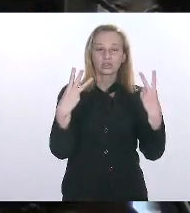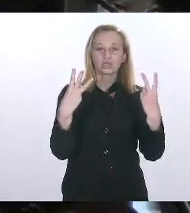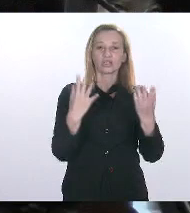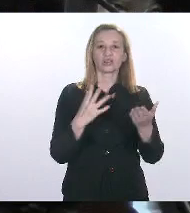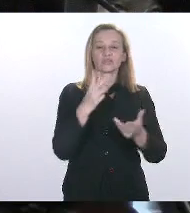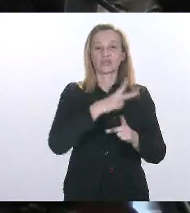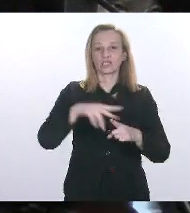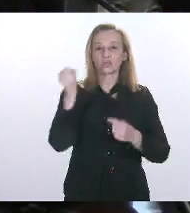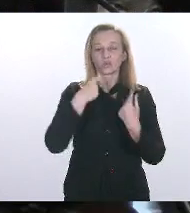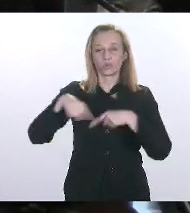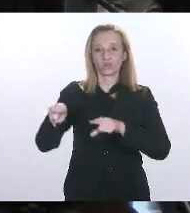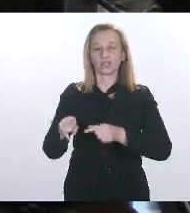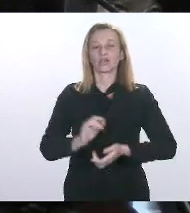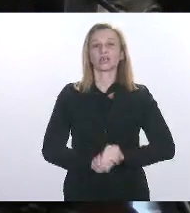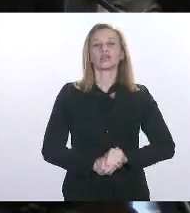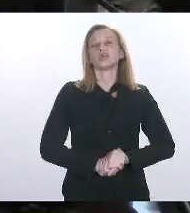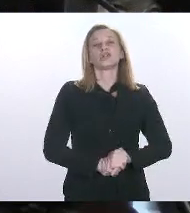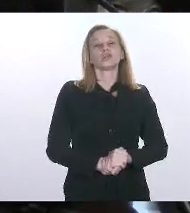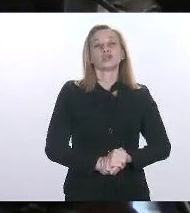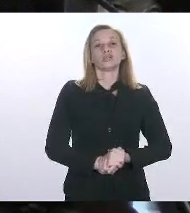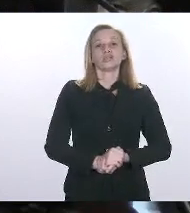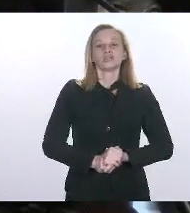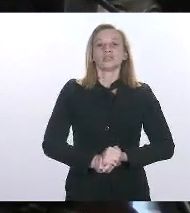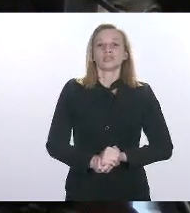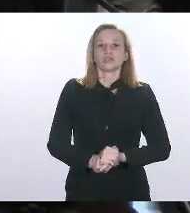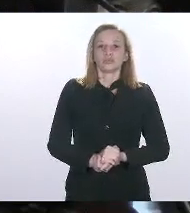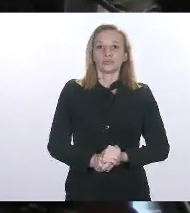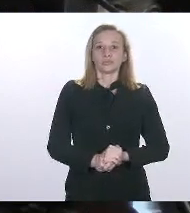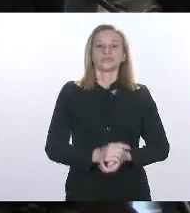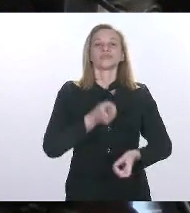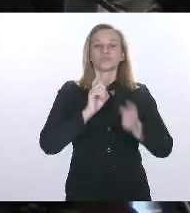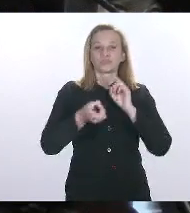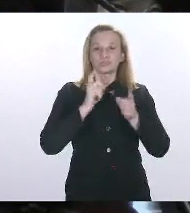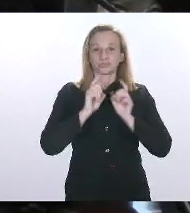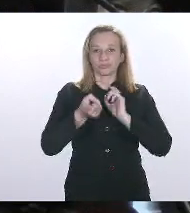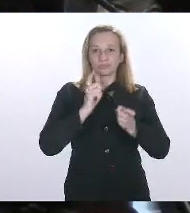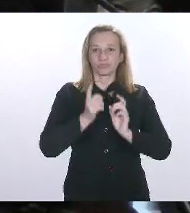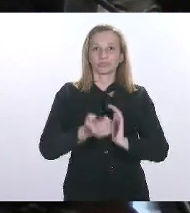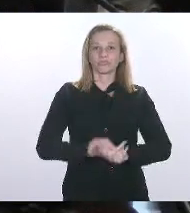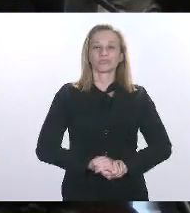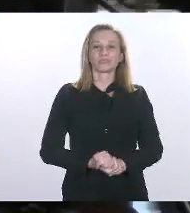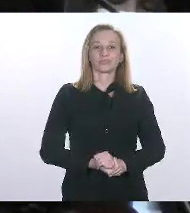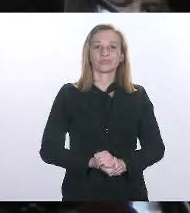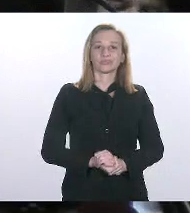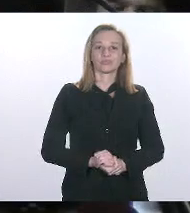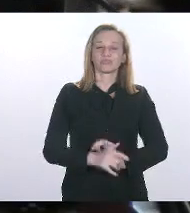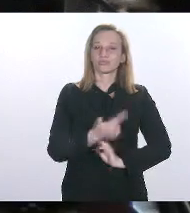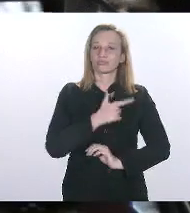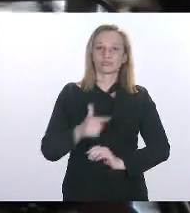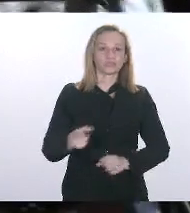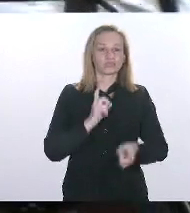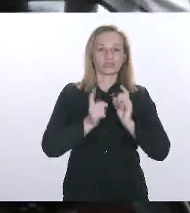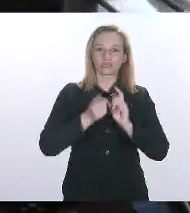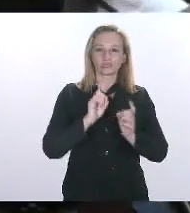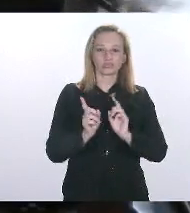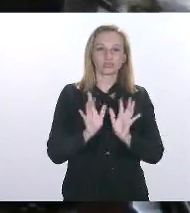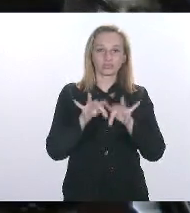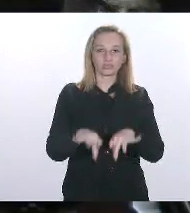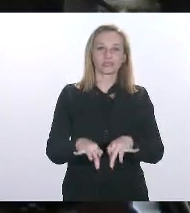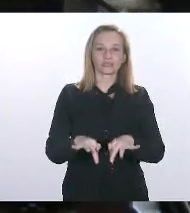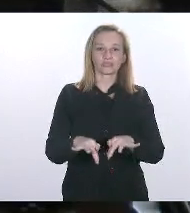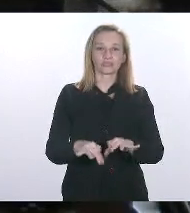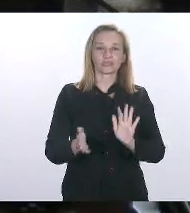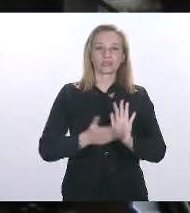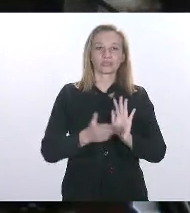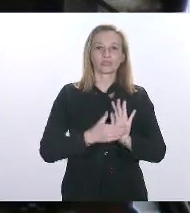contrário. Com os pareceres emitidos em discussão. Não havendo quem queira discutir, encerrada a discussão, a